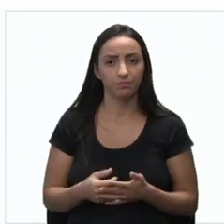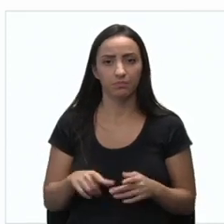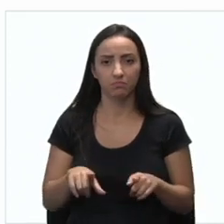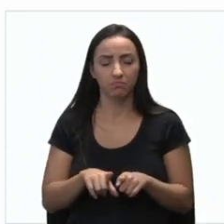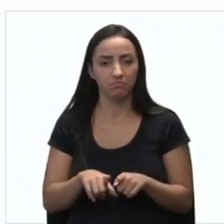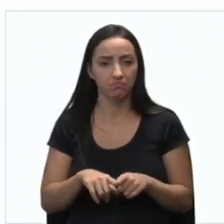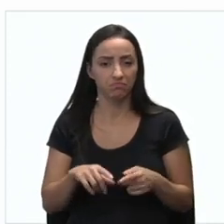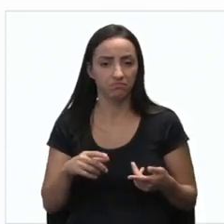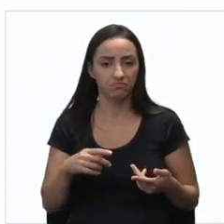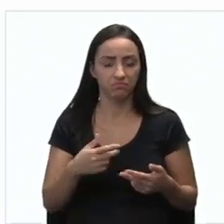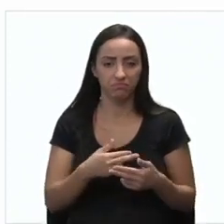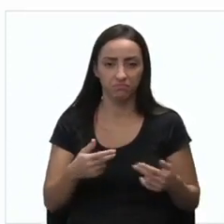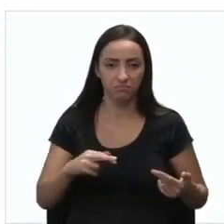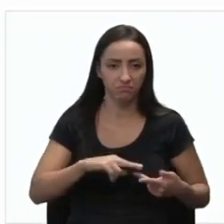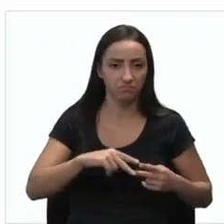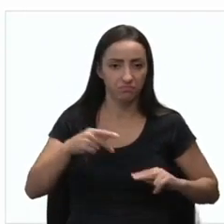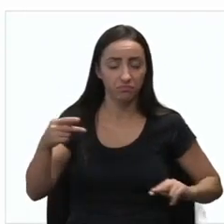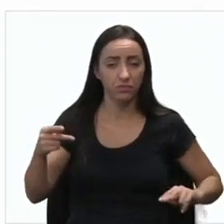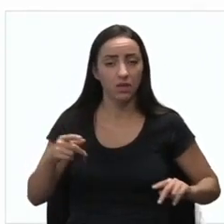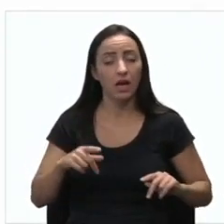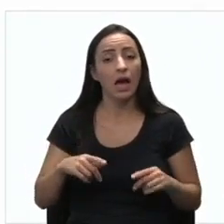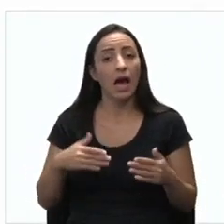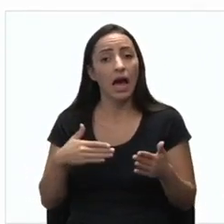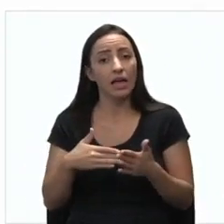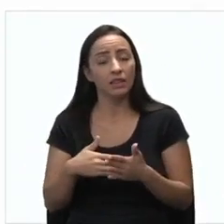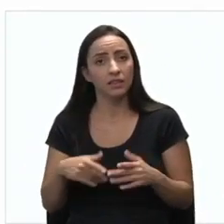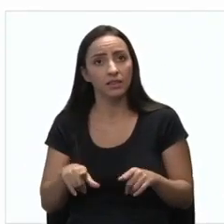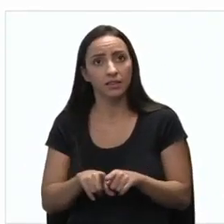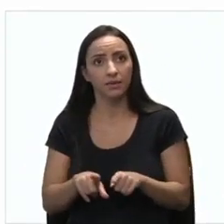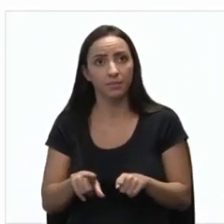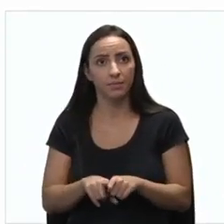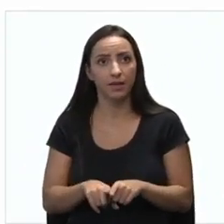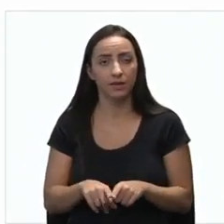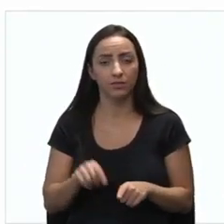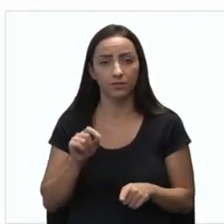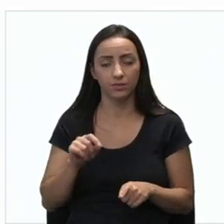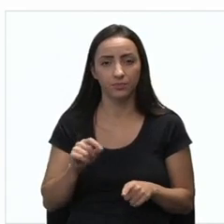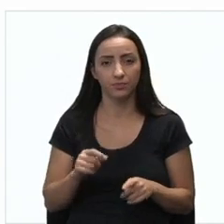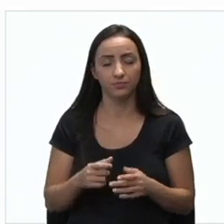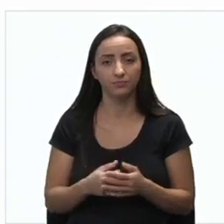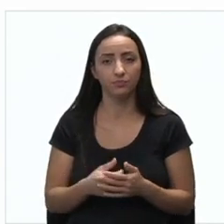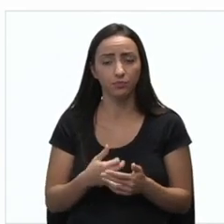mais distante, onde estão os